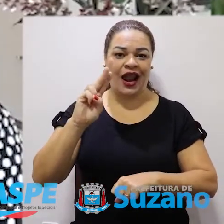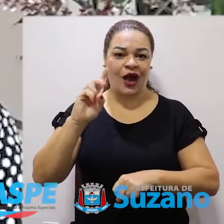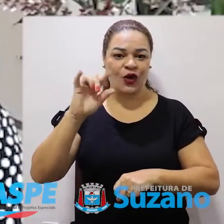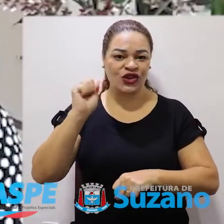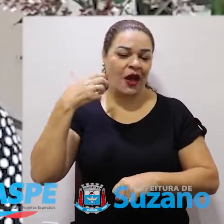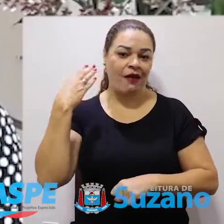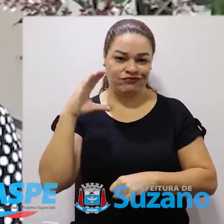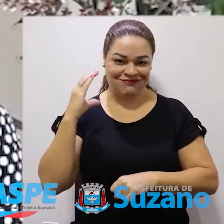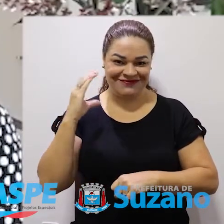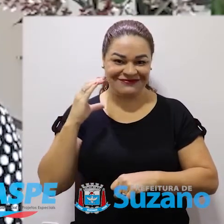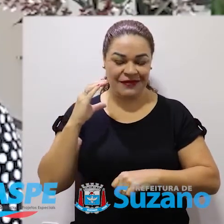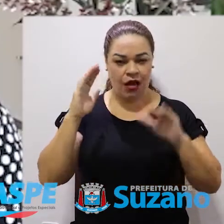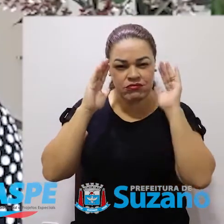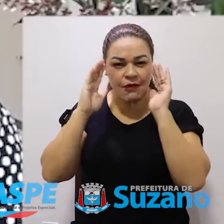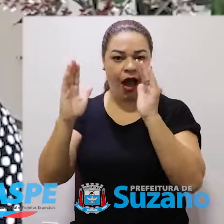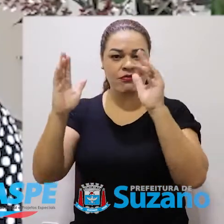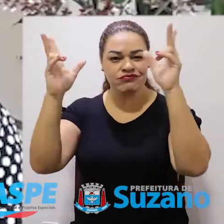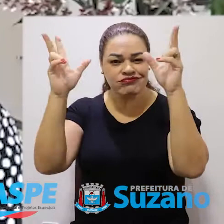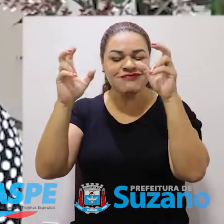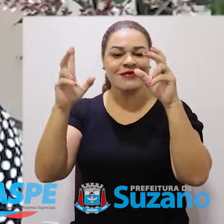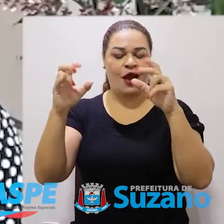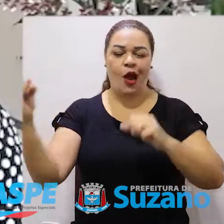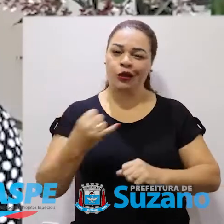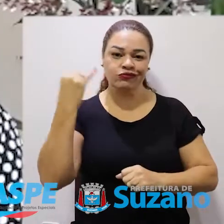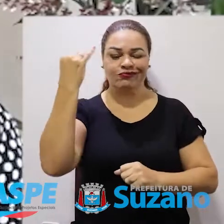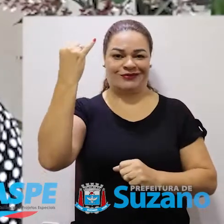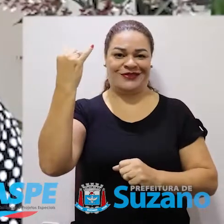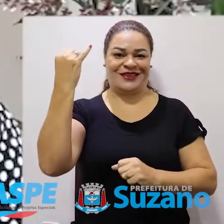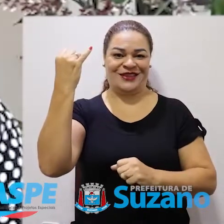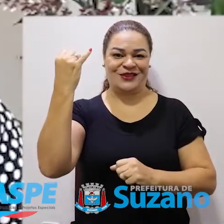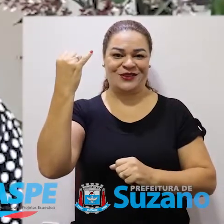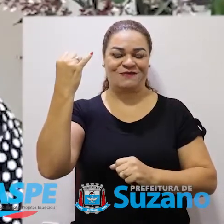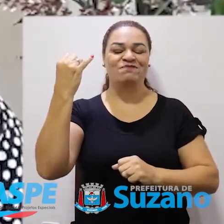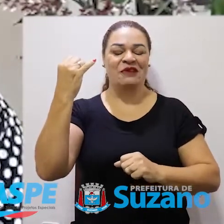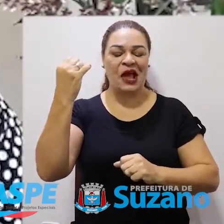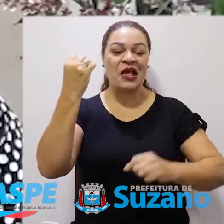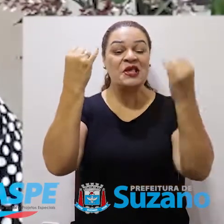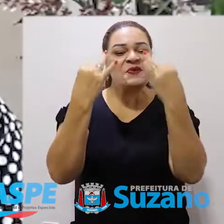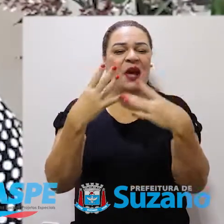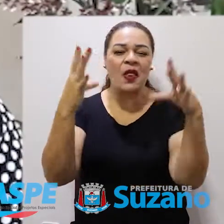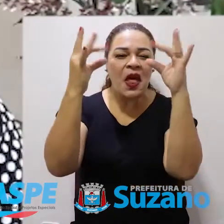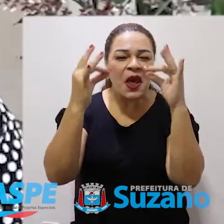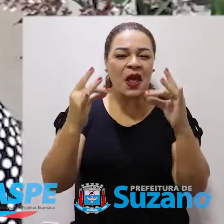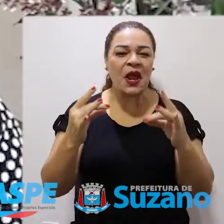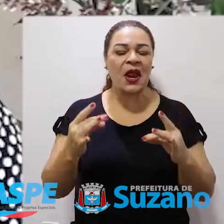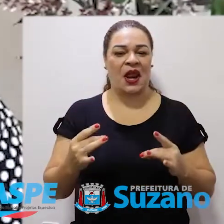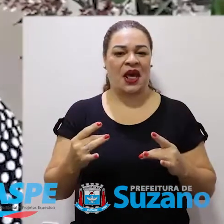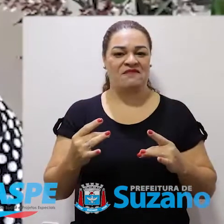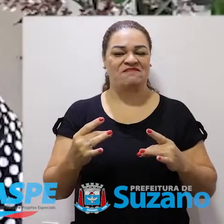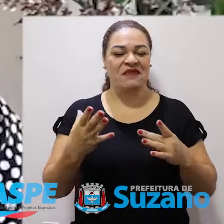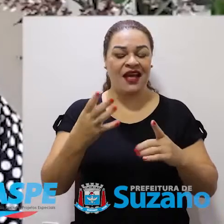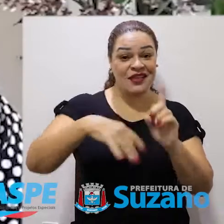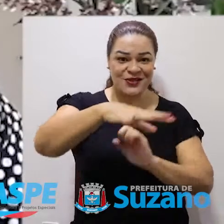Cláudia Vieira, que abordará a importância de estar falando sobre esse tema dentro